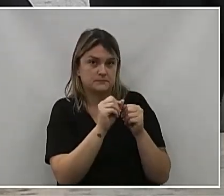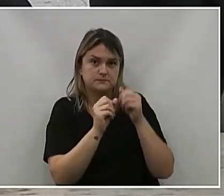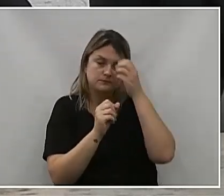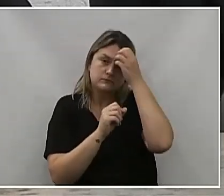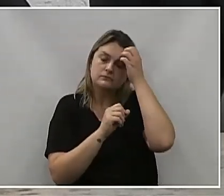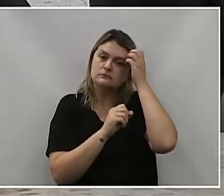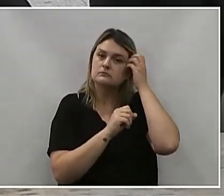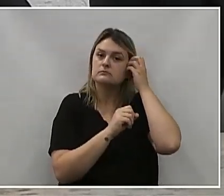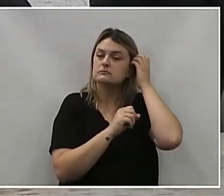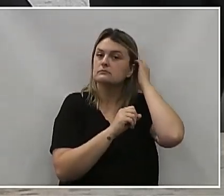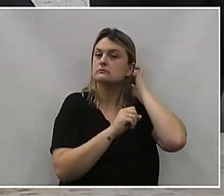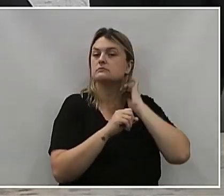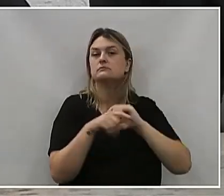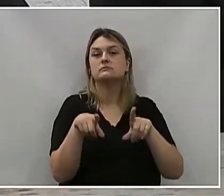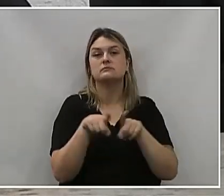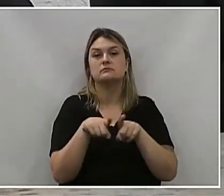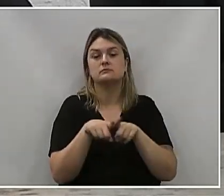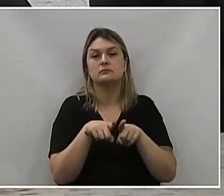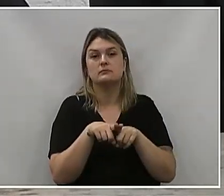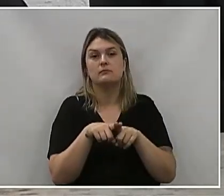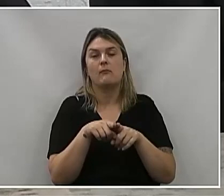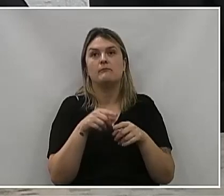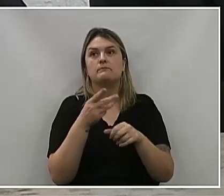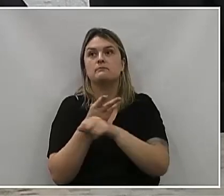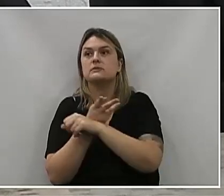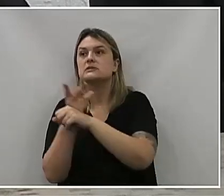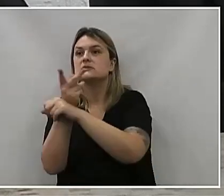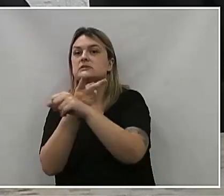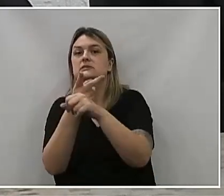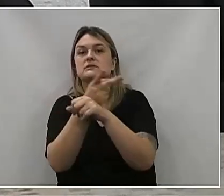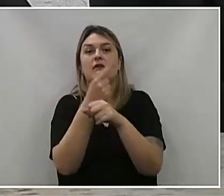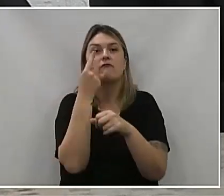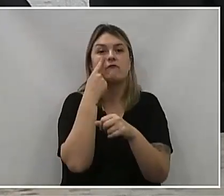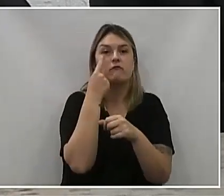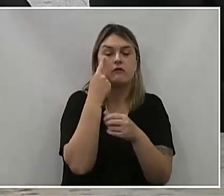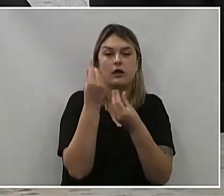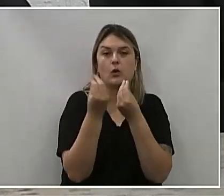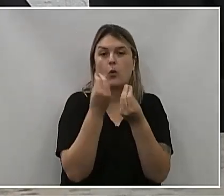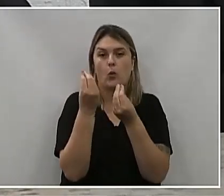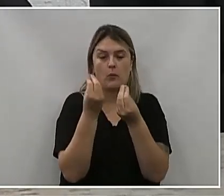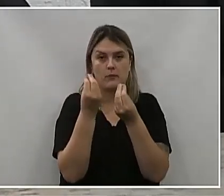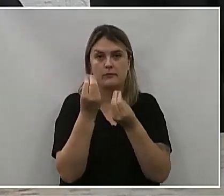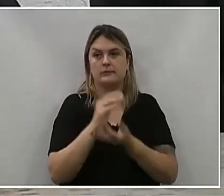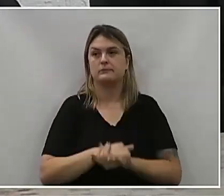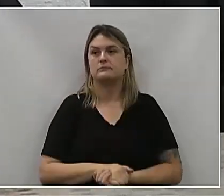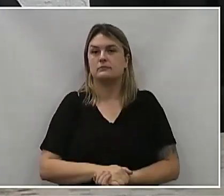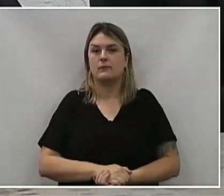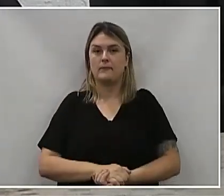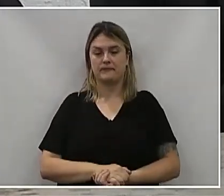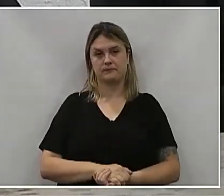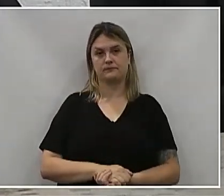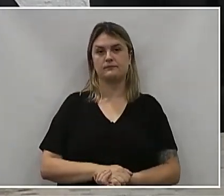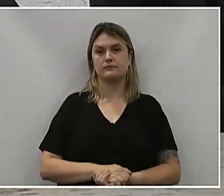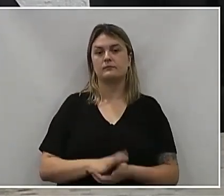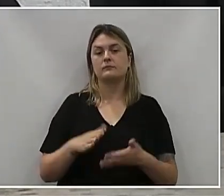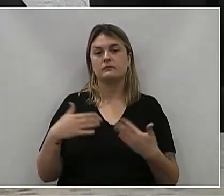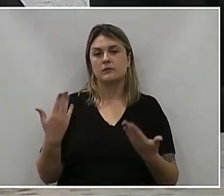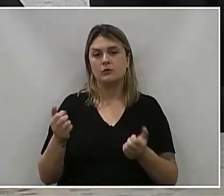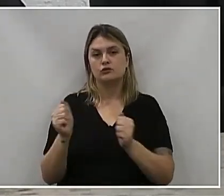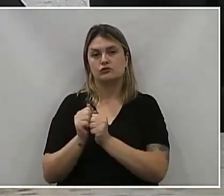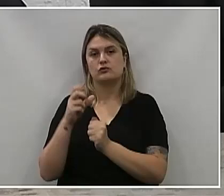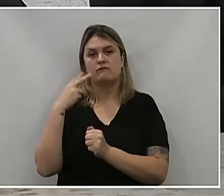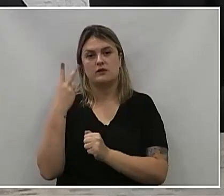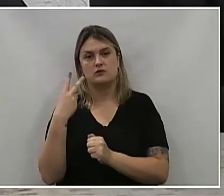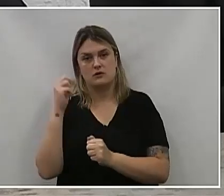de tudo, ir a campo, ver a realidade, como aqui foi citado nesse requerimento, por parte juntamente com o